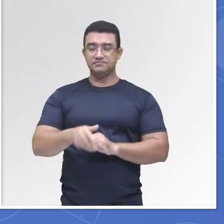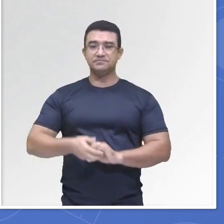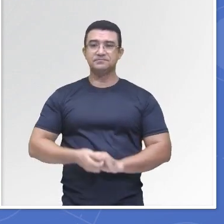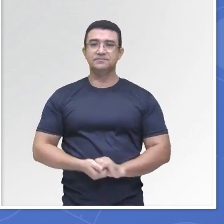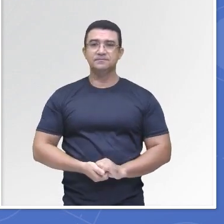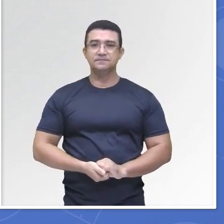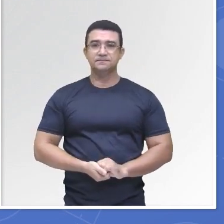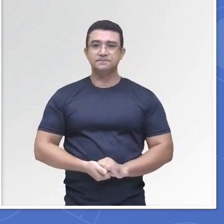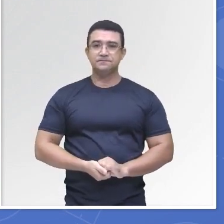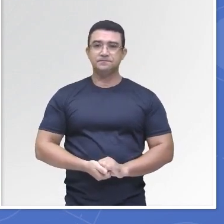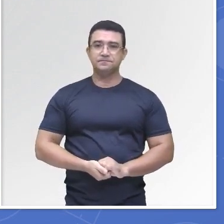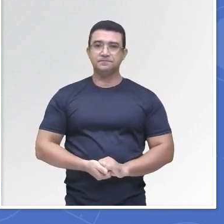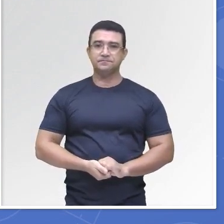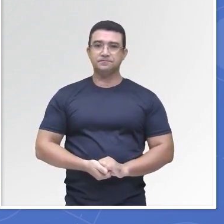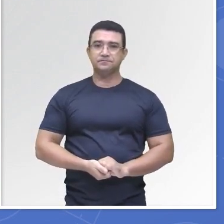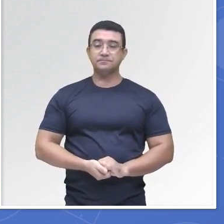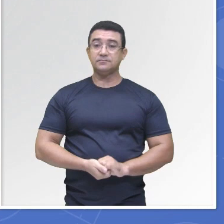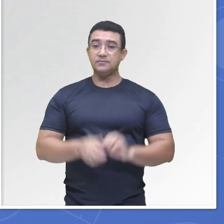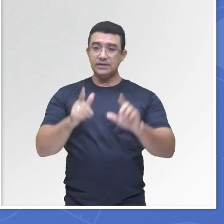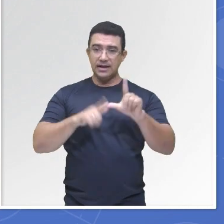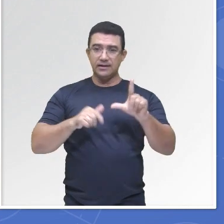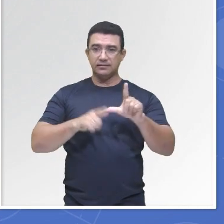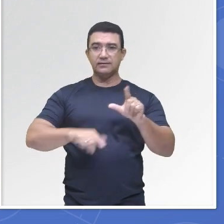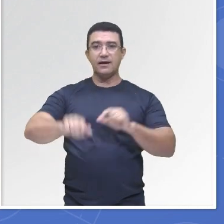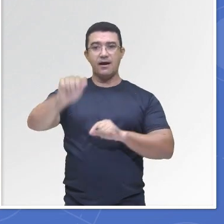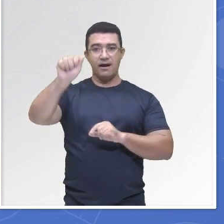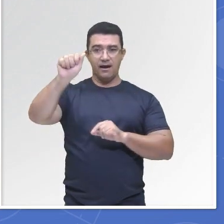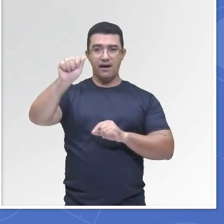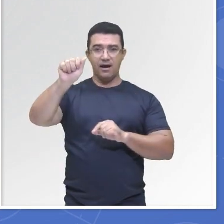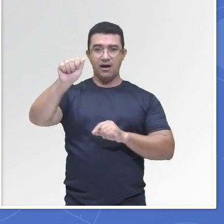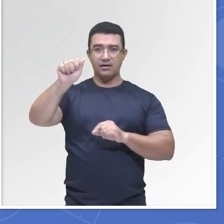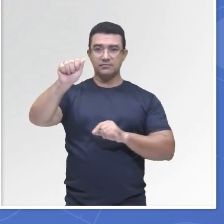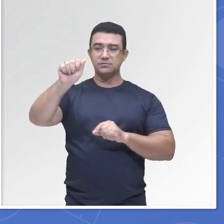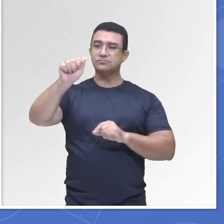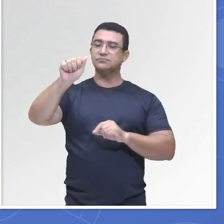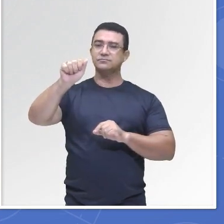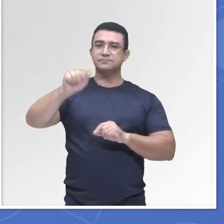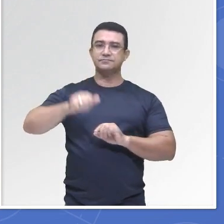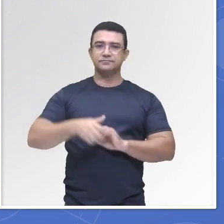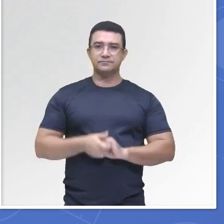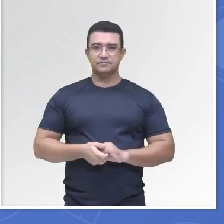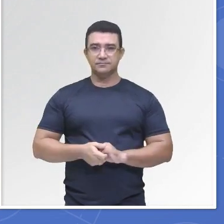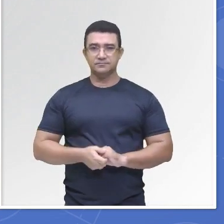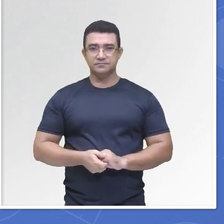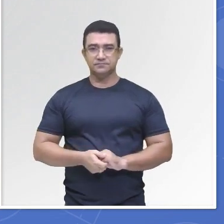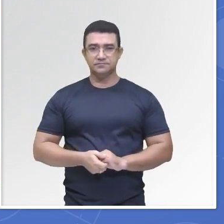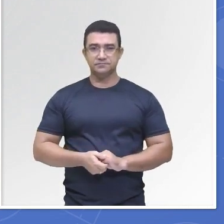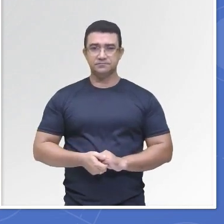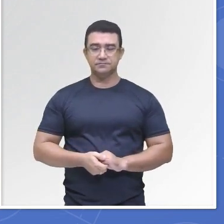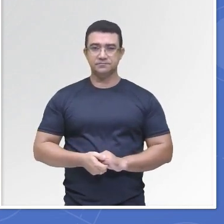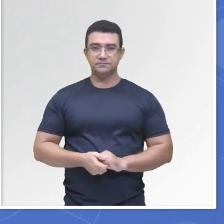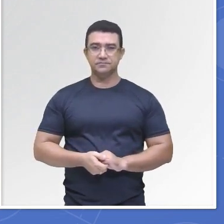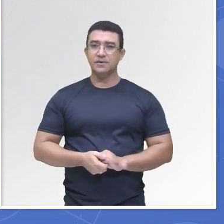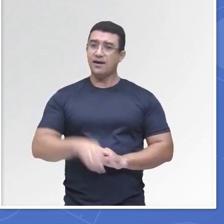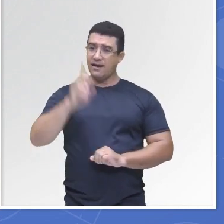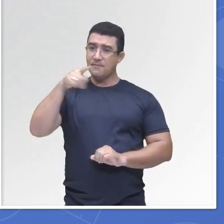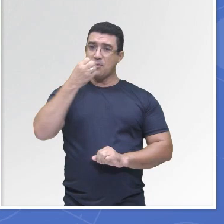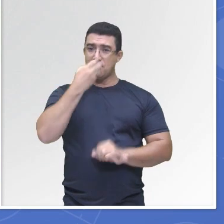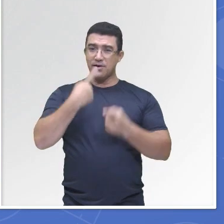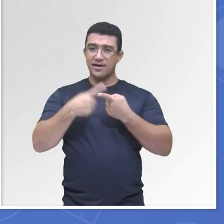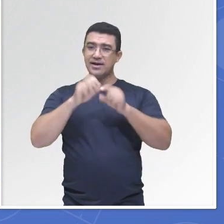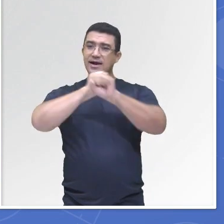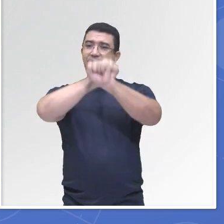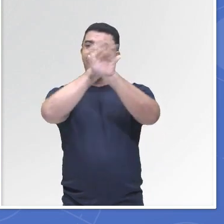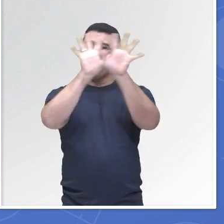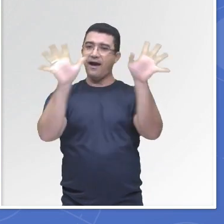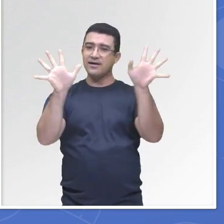ver aí, na letra A, essa resposta bastante esclarecedora sobre esse momento de colonização aqui da região amazônica.